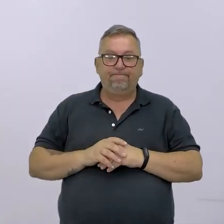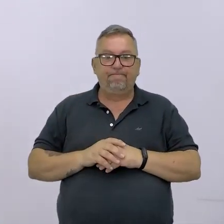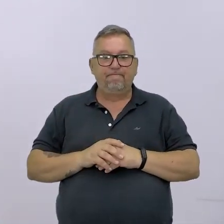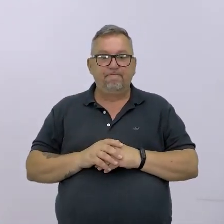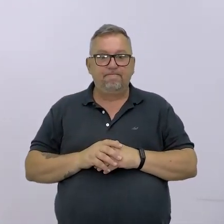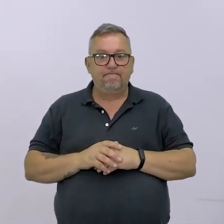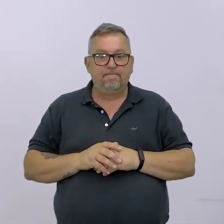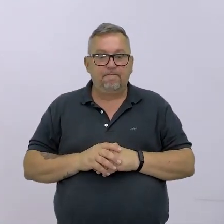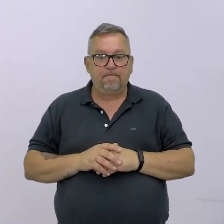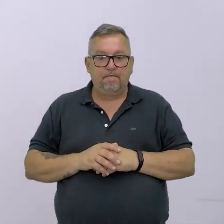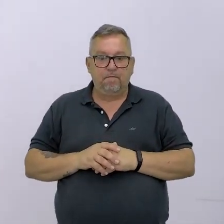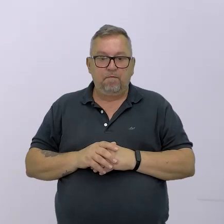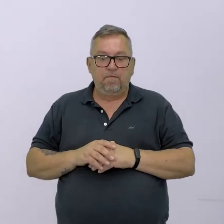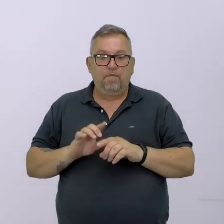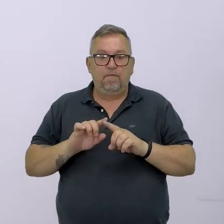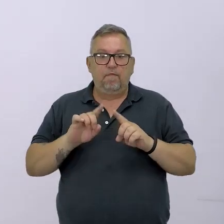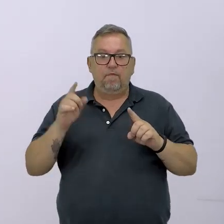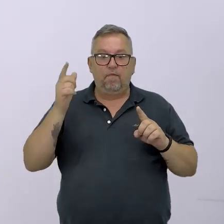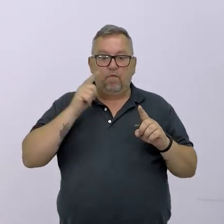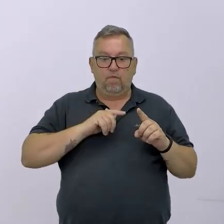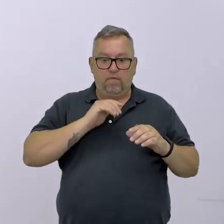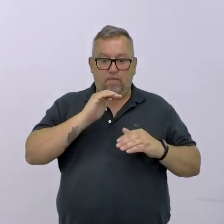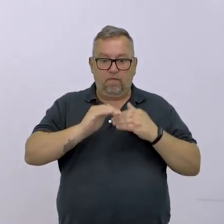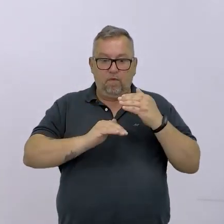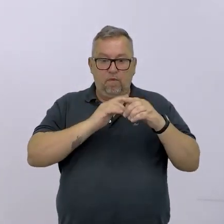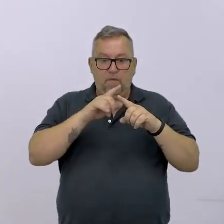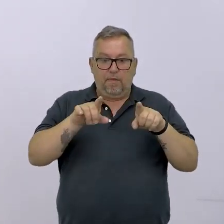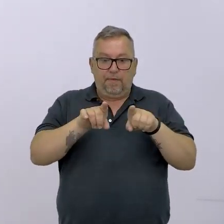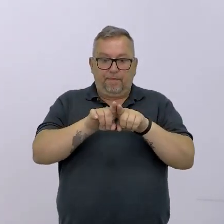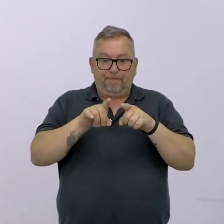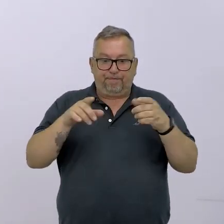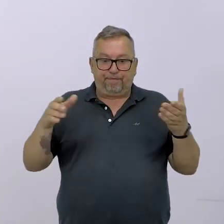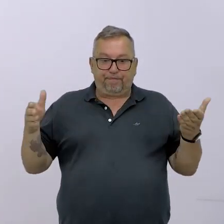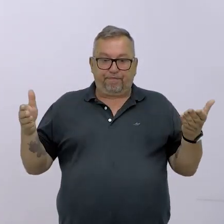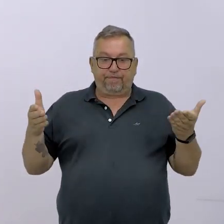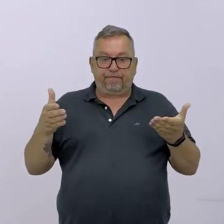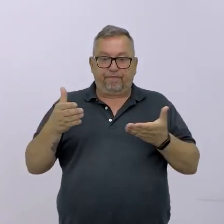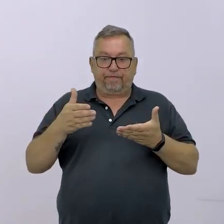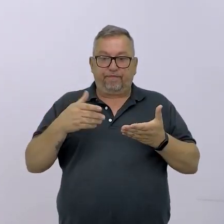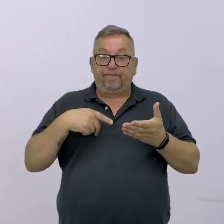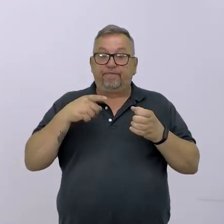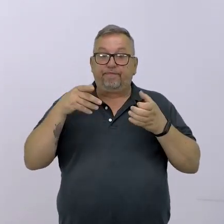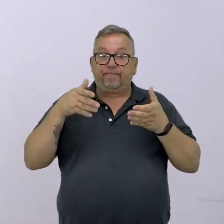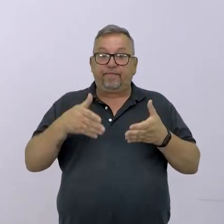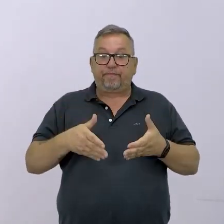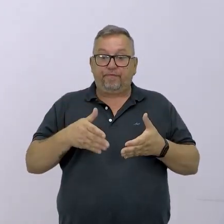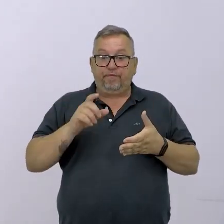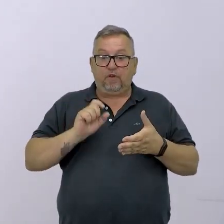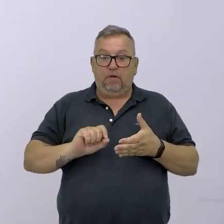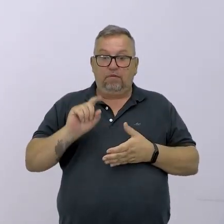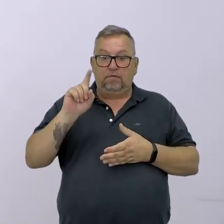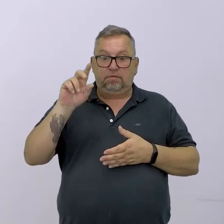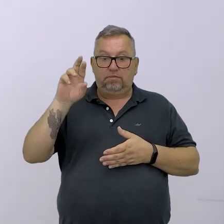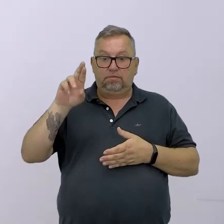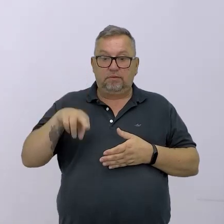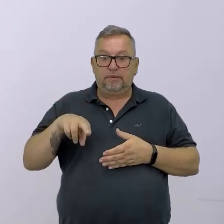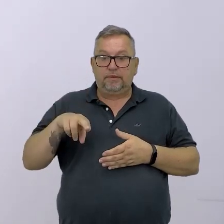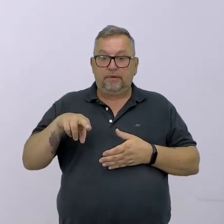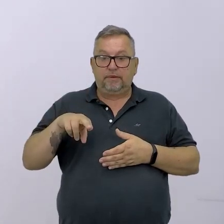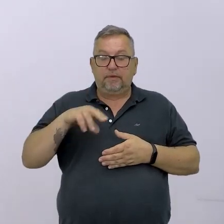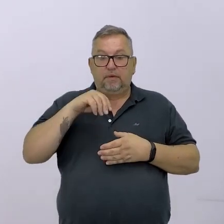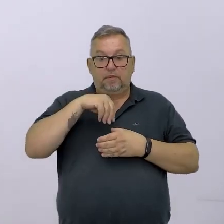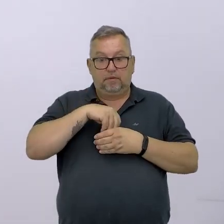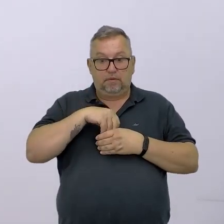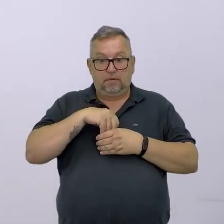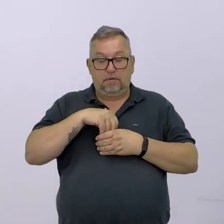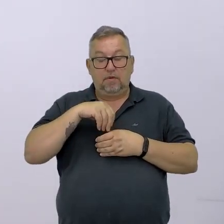Enfim, mas a coisa evoluiu bastante, ainda hoje há quem enfatize mais uma razão, a razão subjetiva